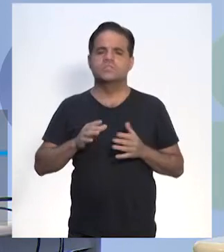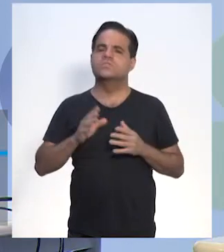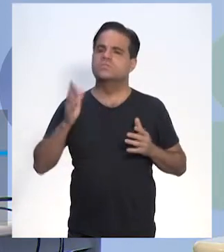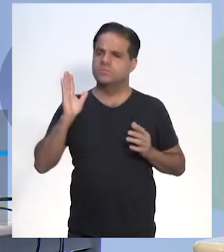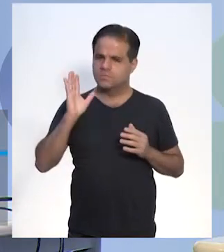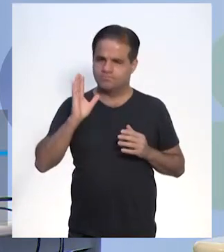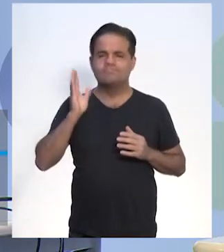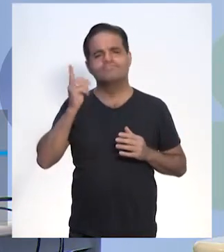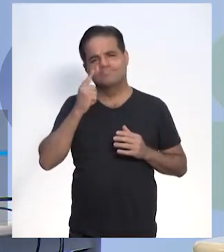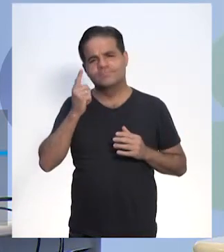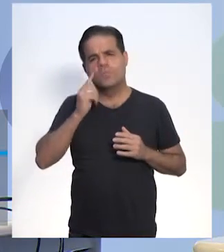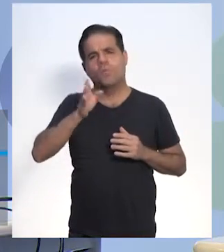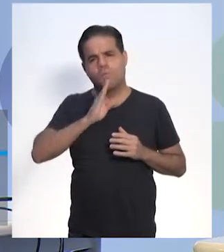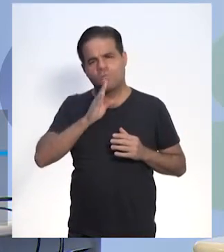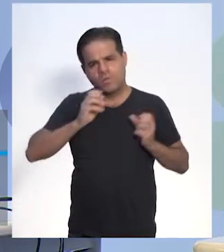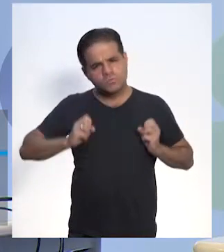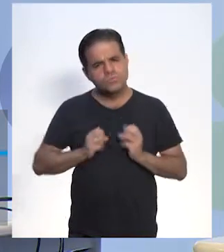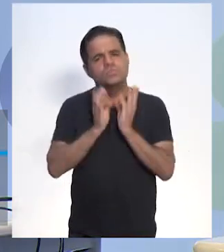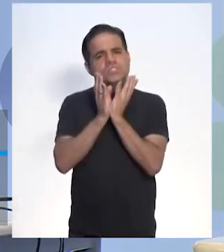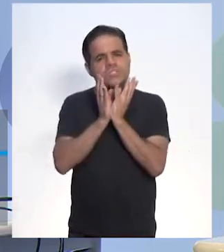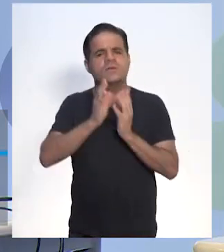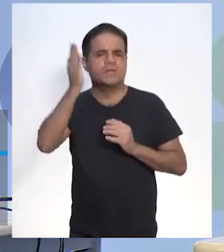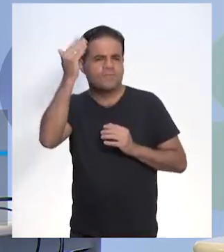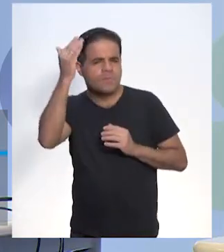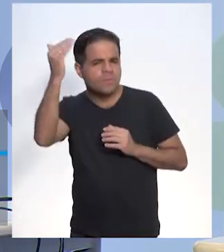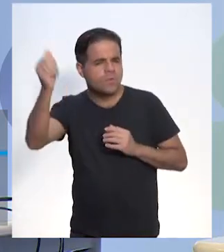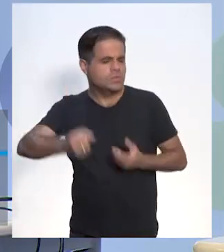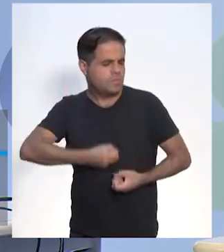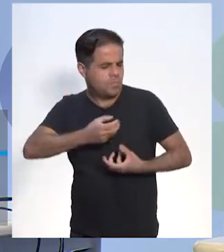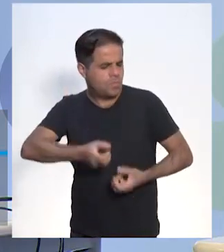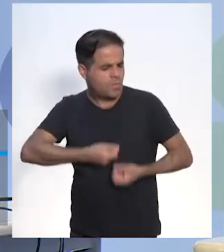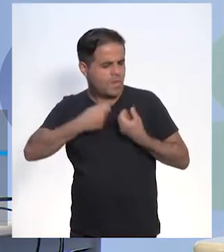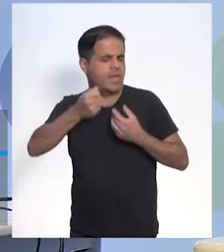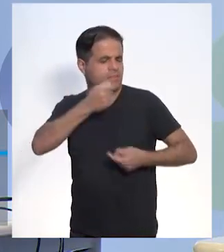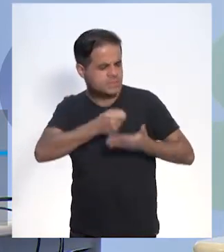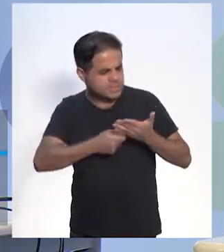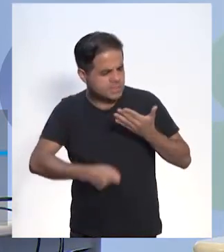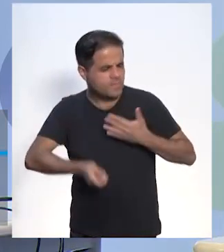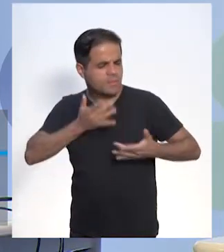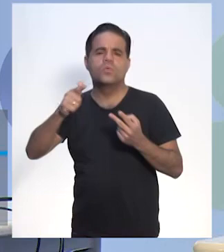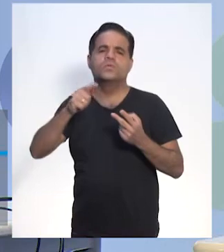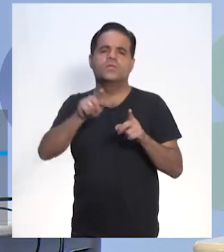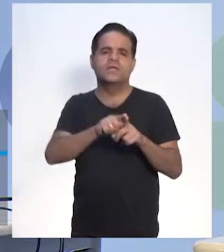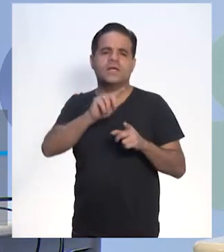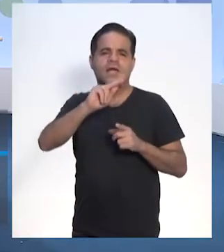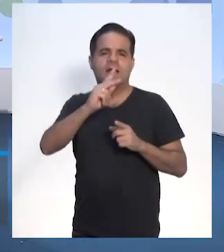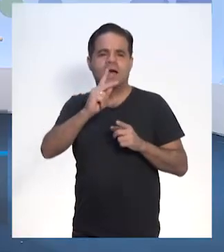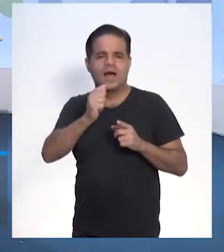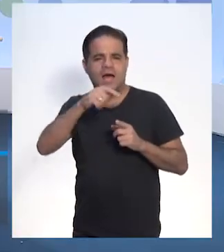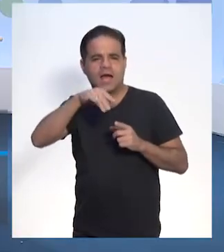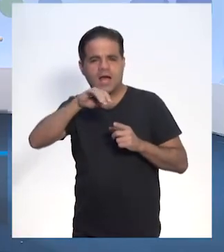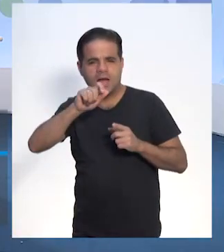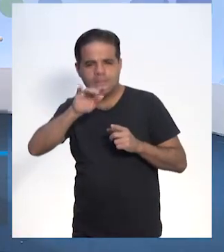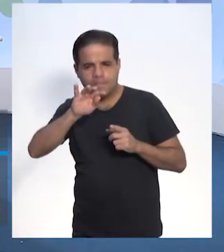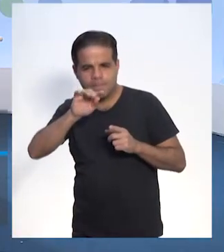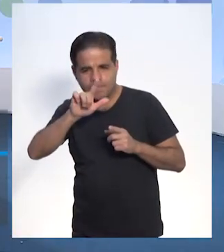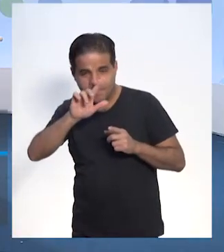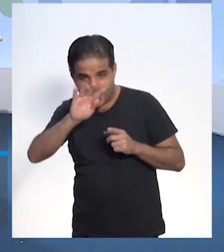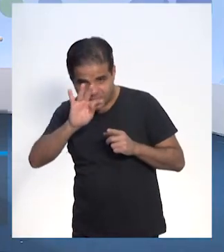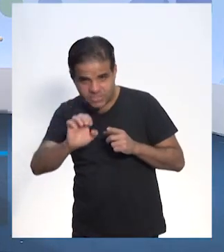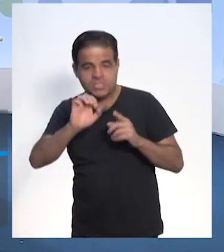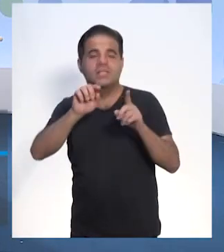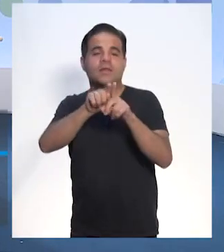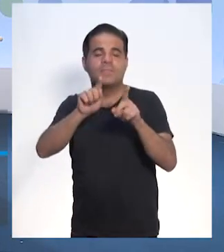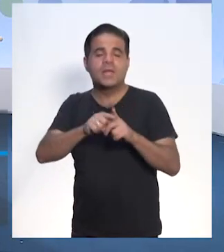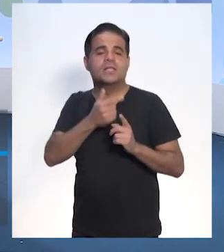William Shakespeare, que ele é inglês, a gente lembra o quê? Porque ele é poeta, ele é dramaturgo, né? Ele é o autor em inglês, aí a gente lembra e